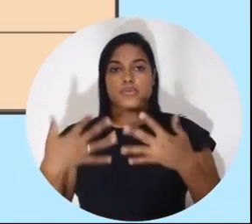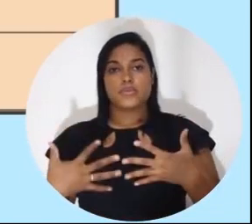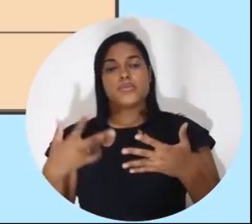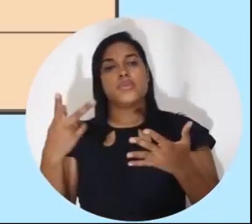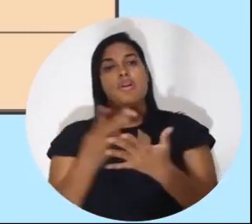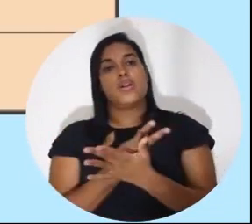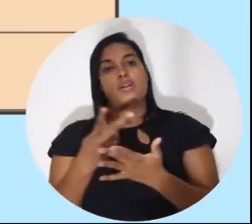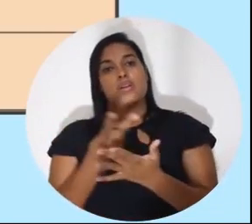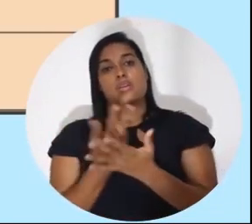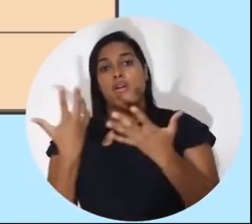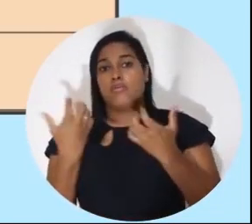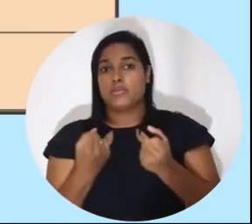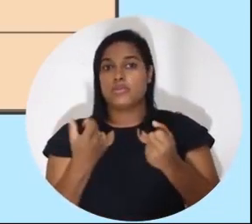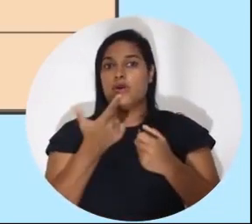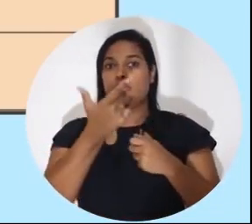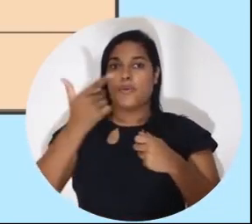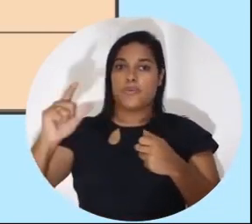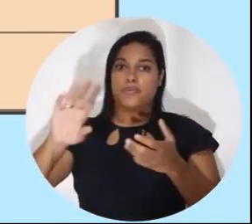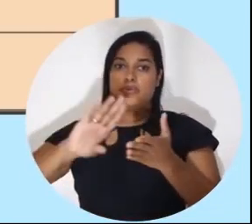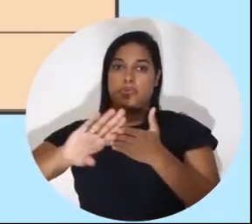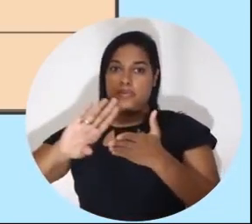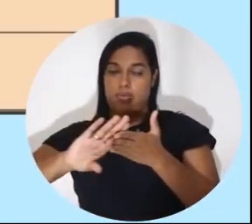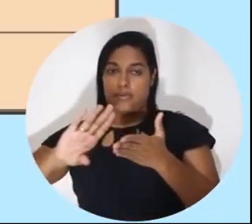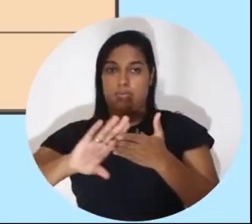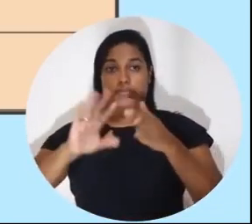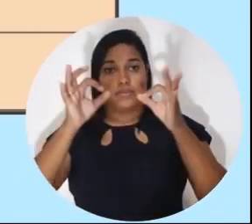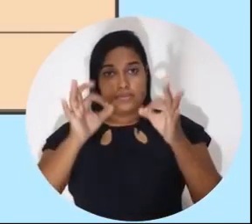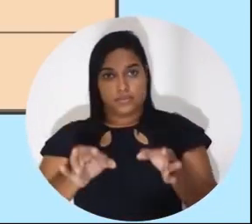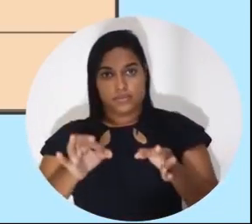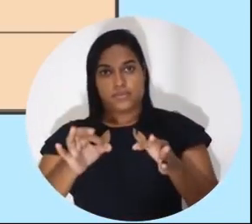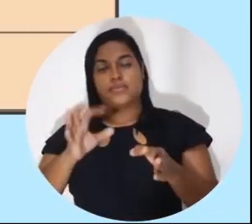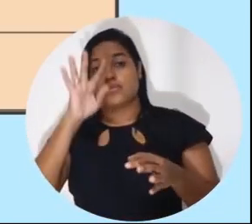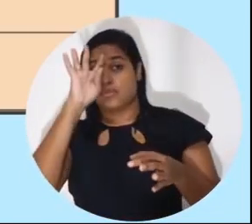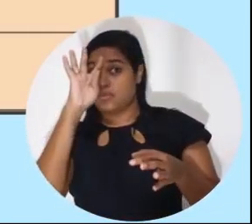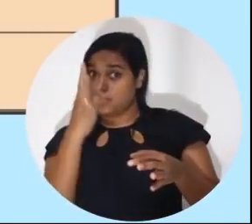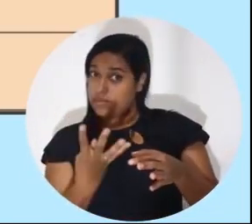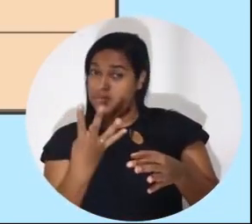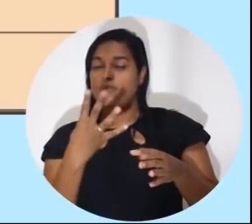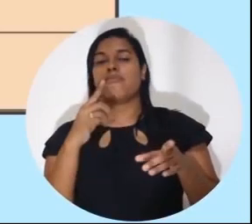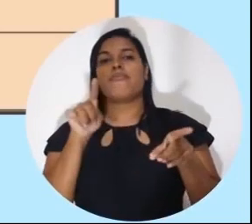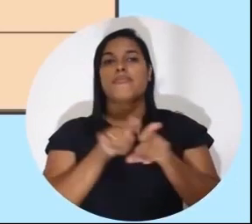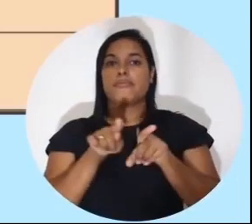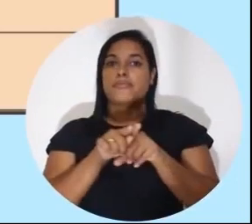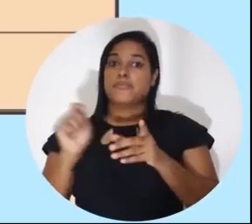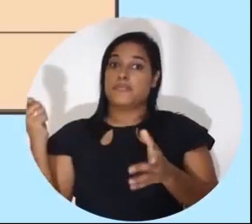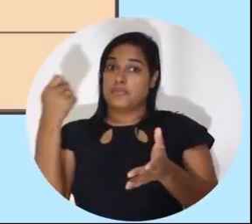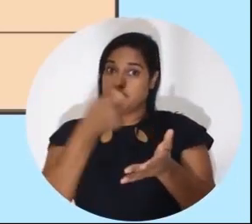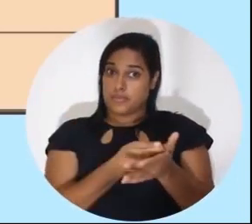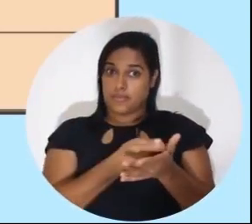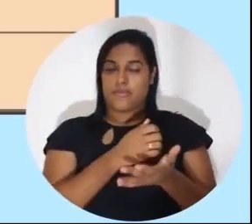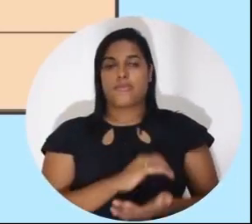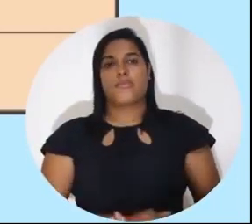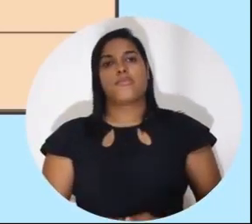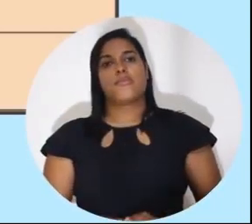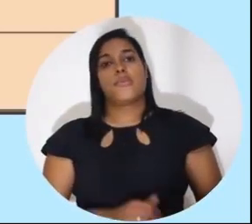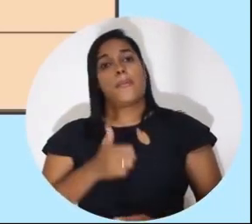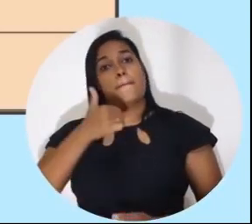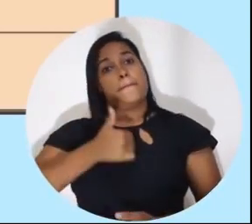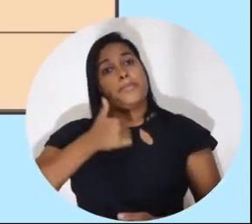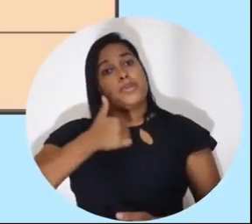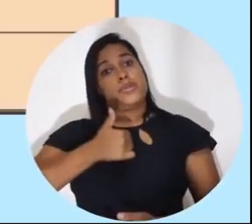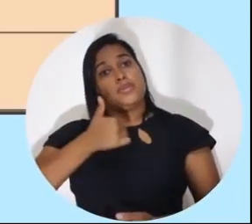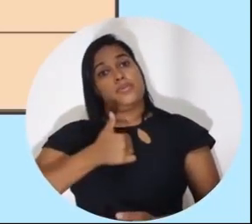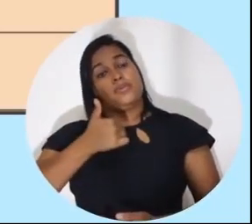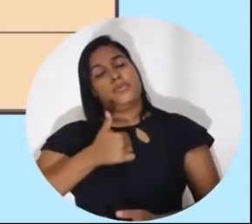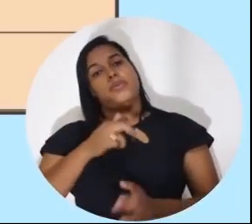erros e omissões, que é uma outra conta de acerto e do resultado de balanço de pagamentos. A primeira conta